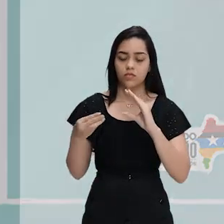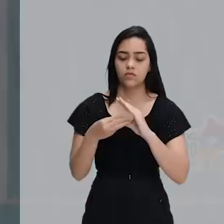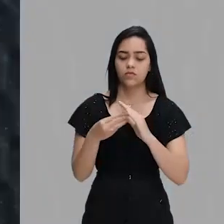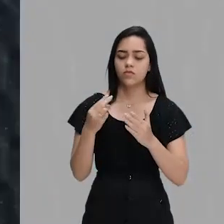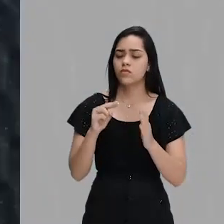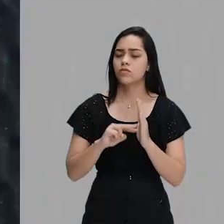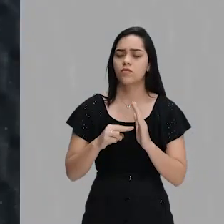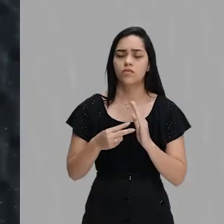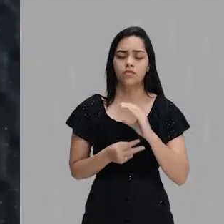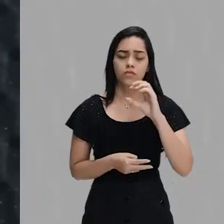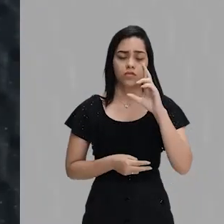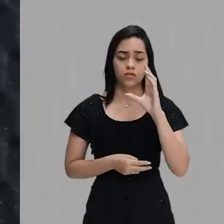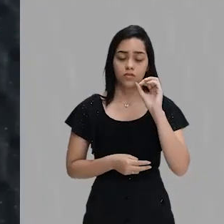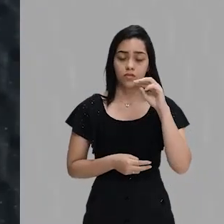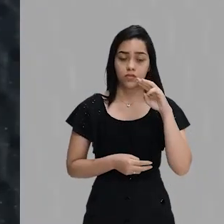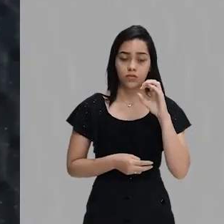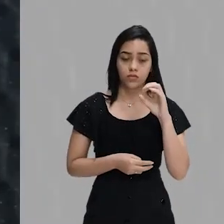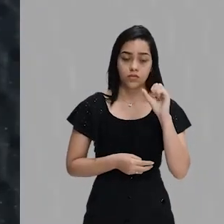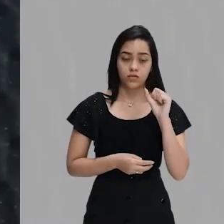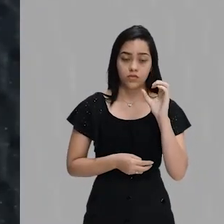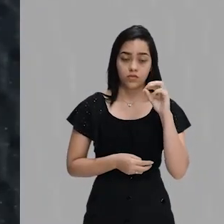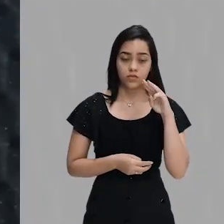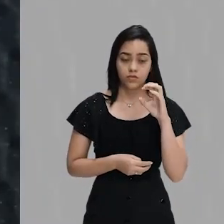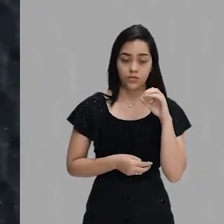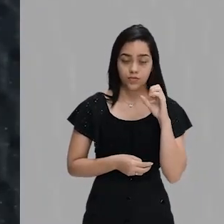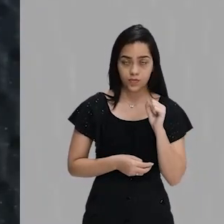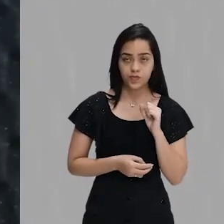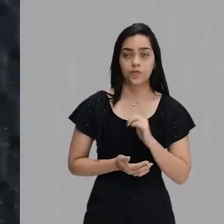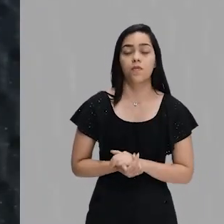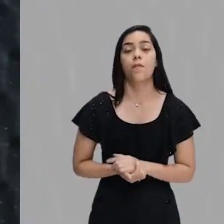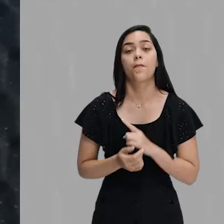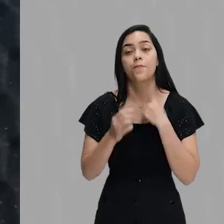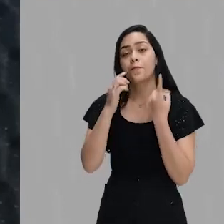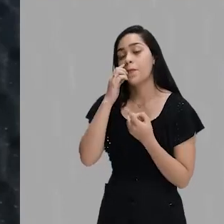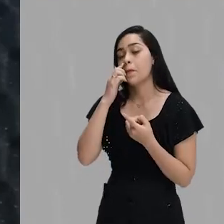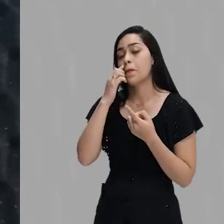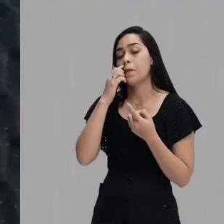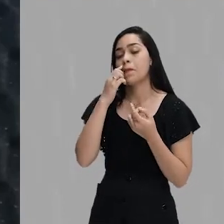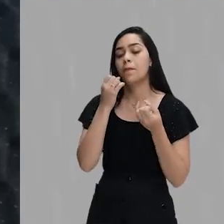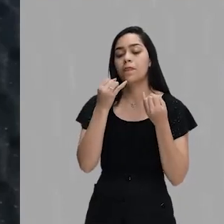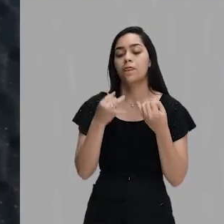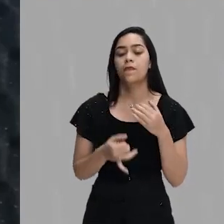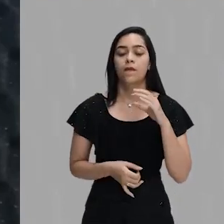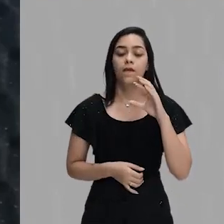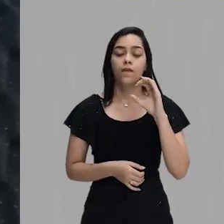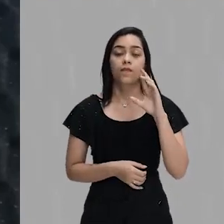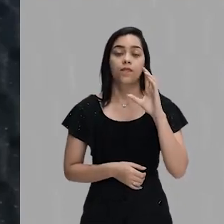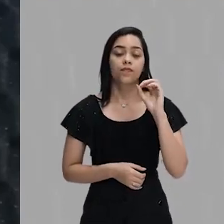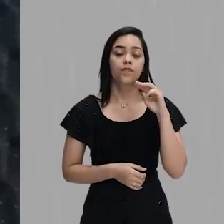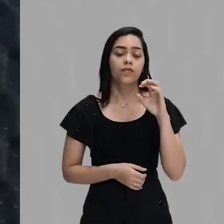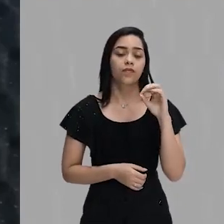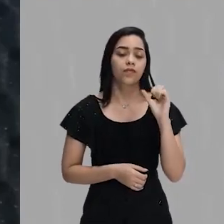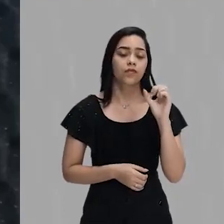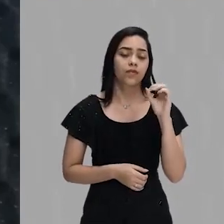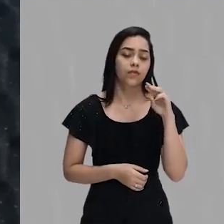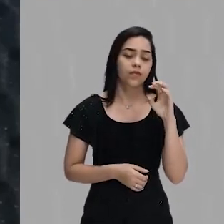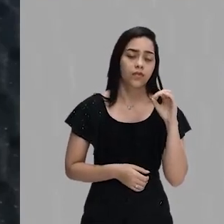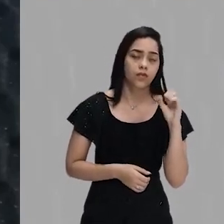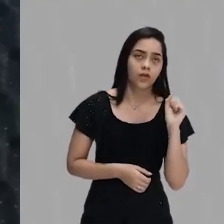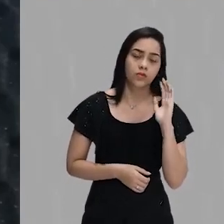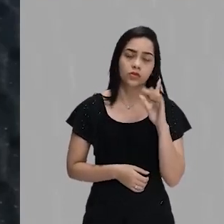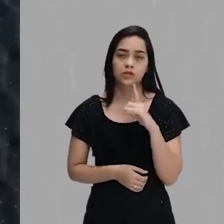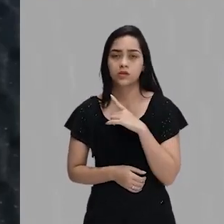que é cromossomo? Pessoal, quando nós falamos em cromossomo, geralmente, né, quem já